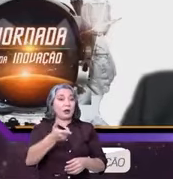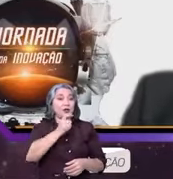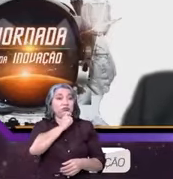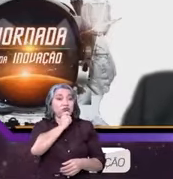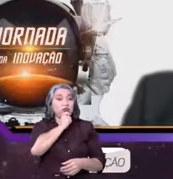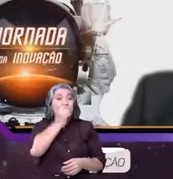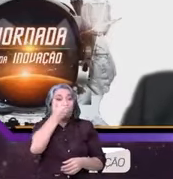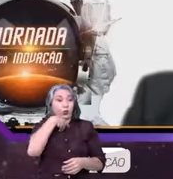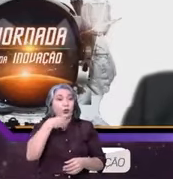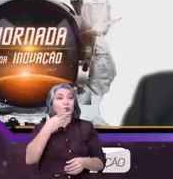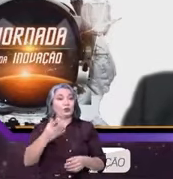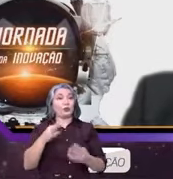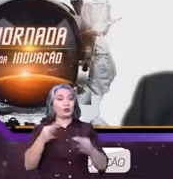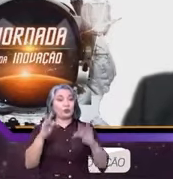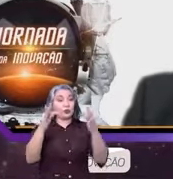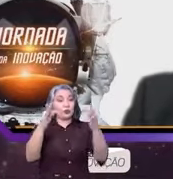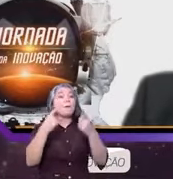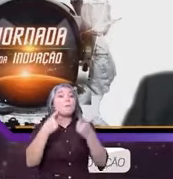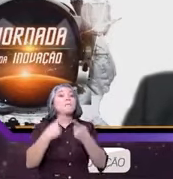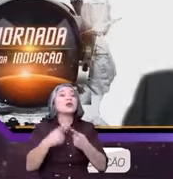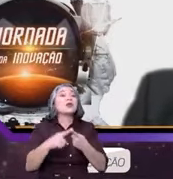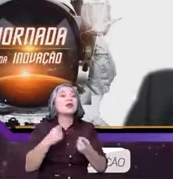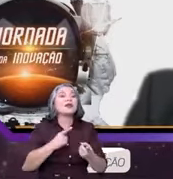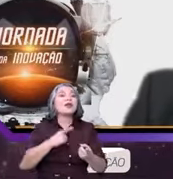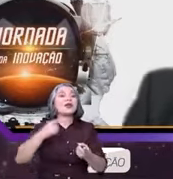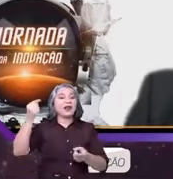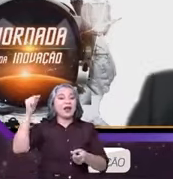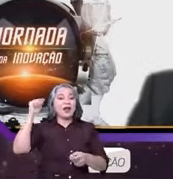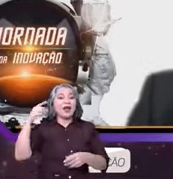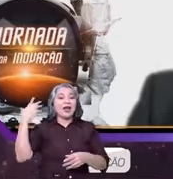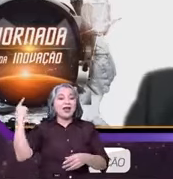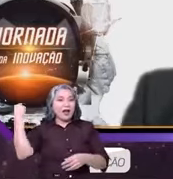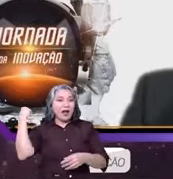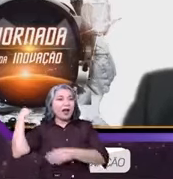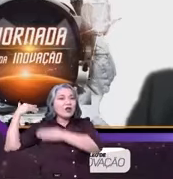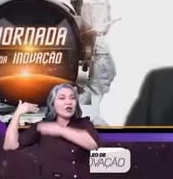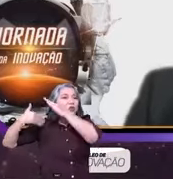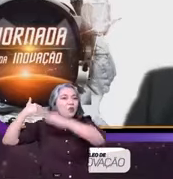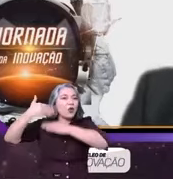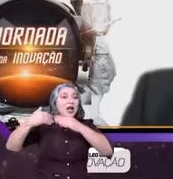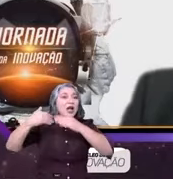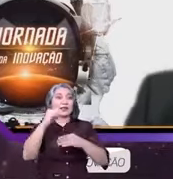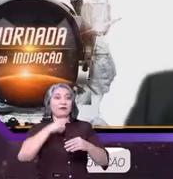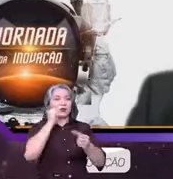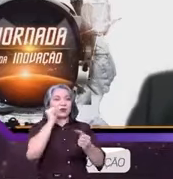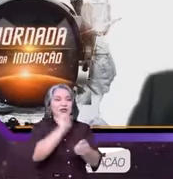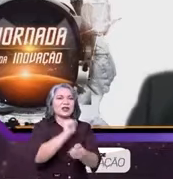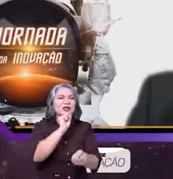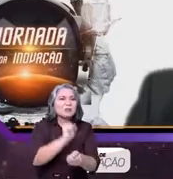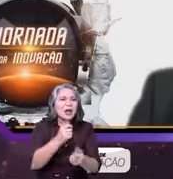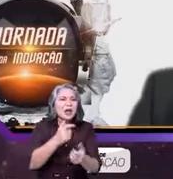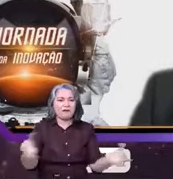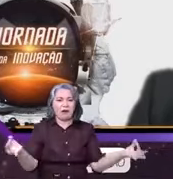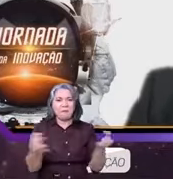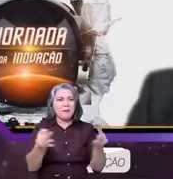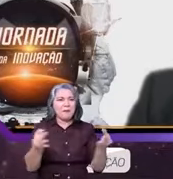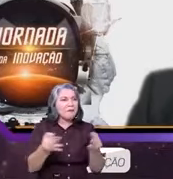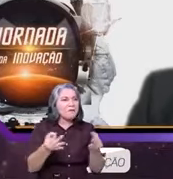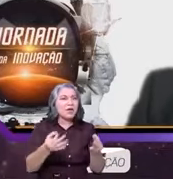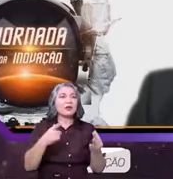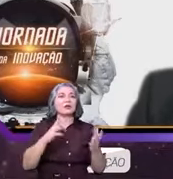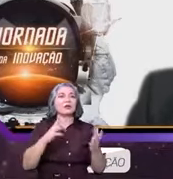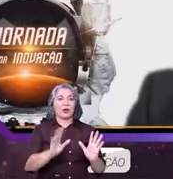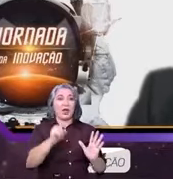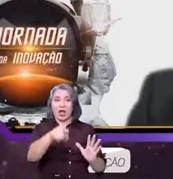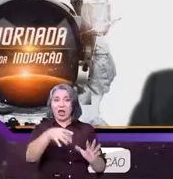atual. Mas foi o quê? Era o produto que estava bom naquele momento. Se ele fosse esperar algum momento para sair o produto perfeito, e ele era perfeccionista, mas